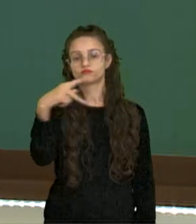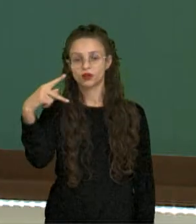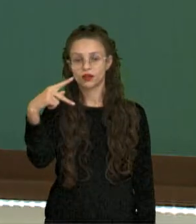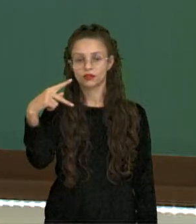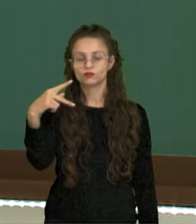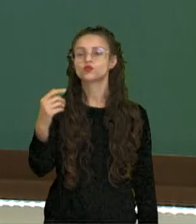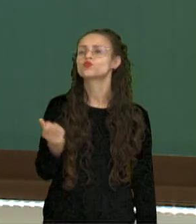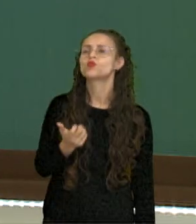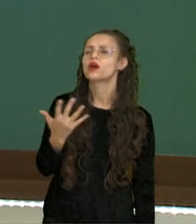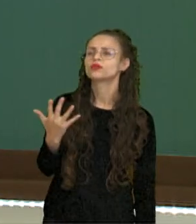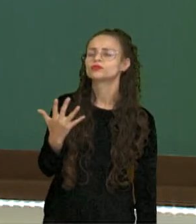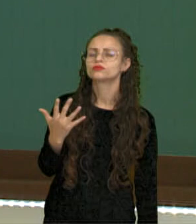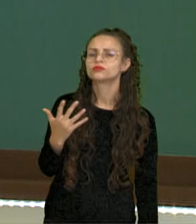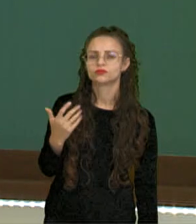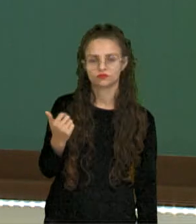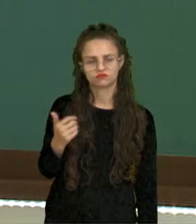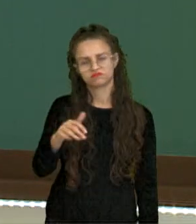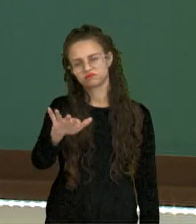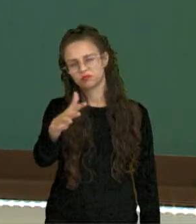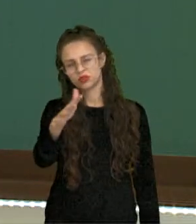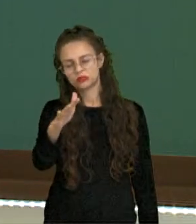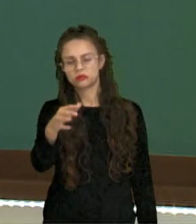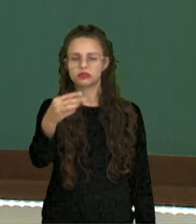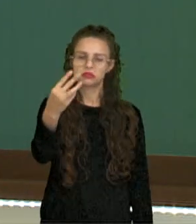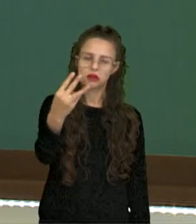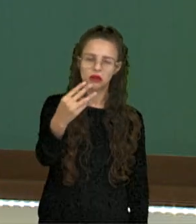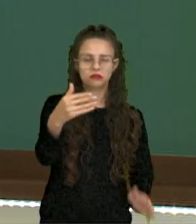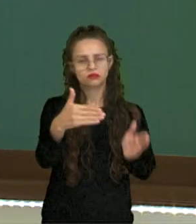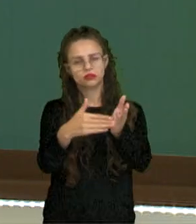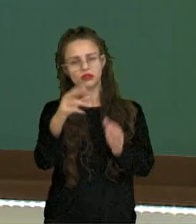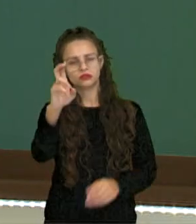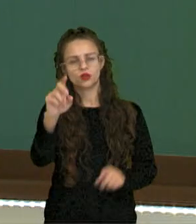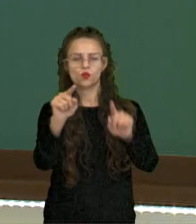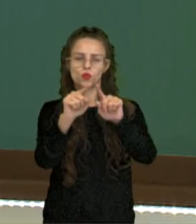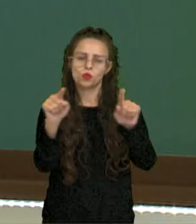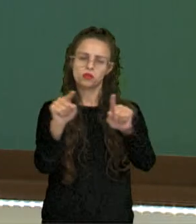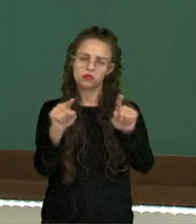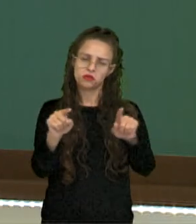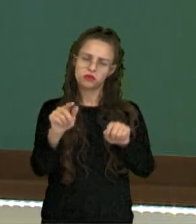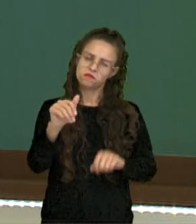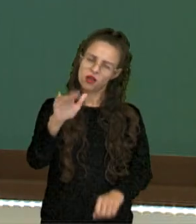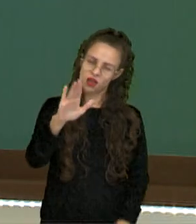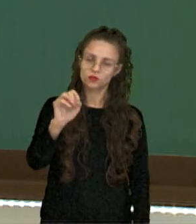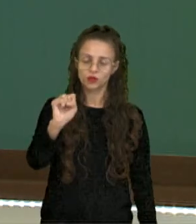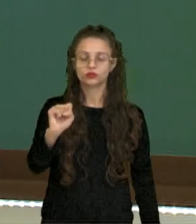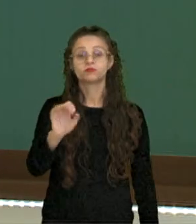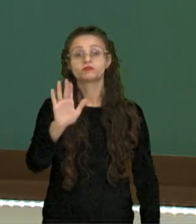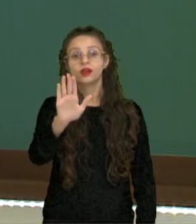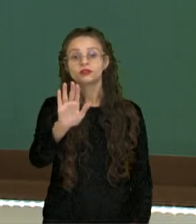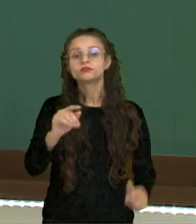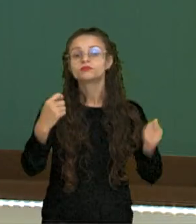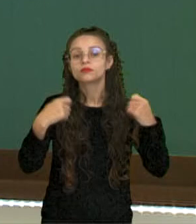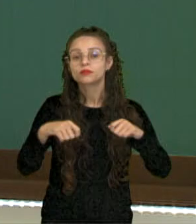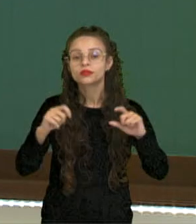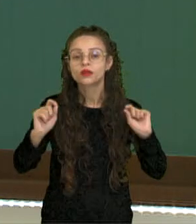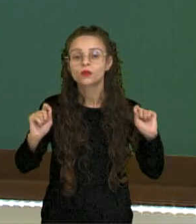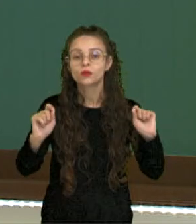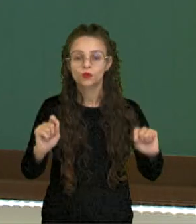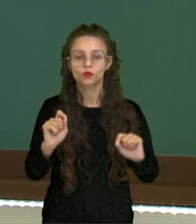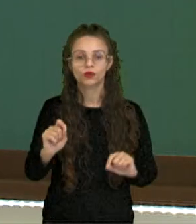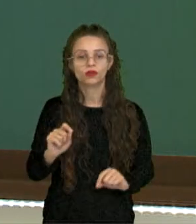Quanto um parágrafo, Pro? Mais ou menos de 3 a 5 linhas, pode ser um pouquinho mais, mas tem que ter o quê?